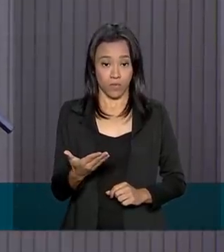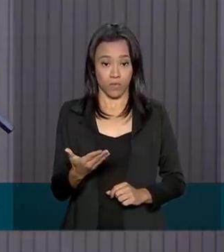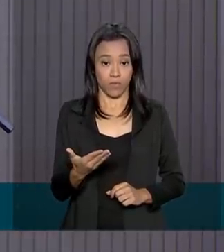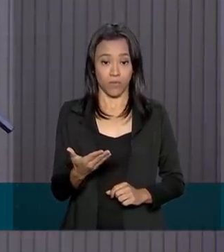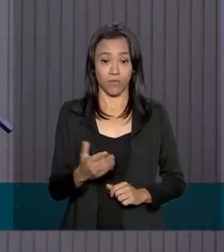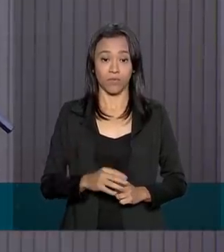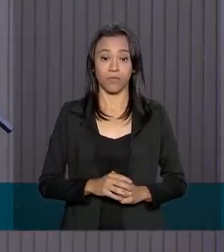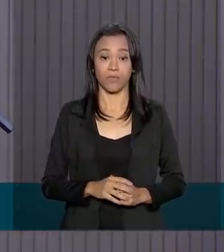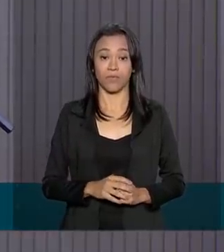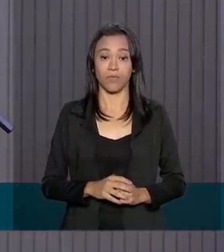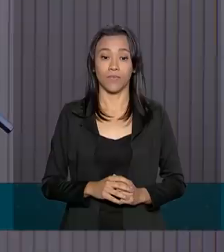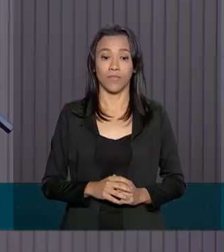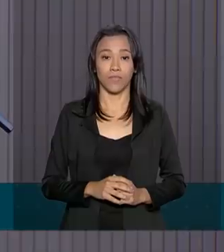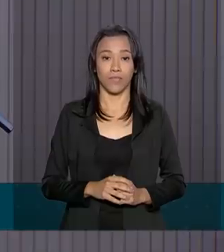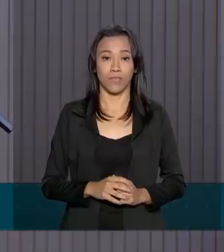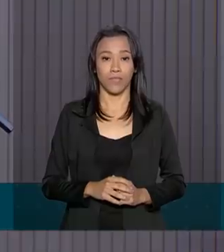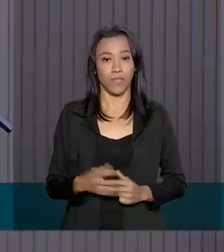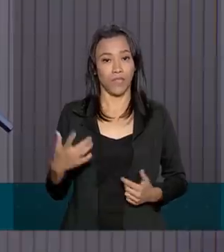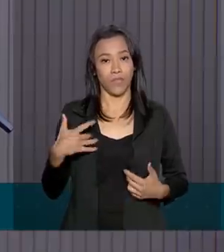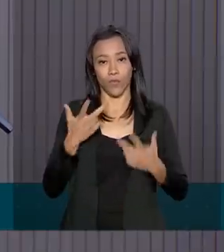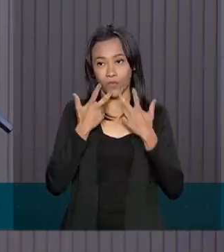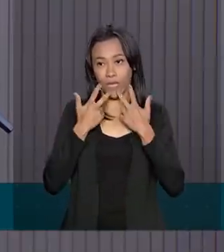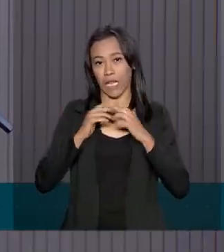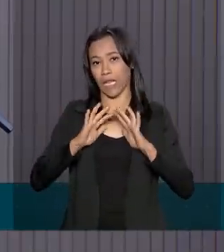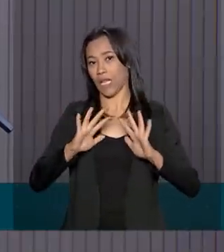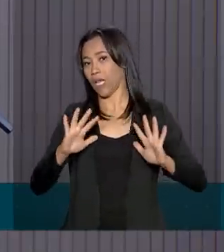Jamais vou confessar qualquer crime aqui.